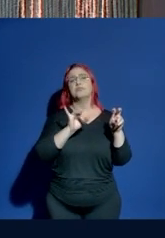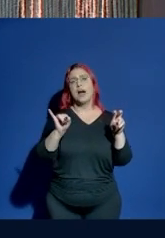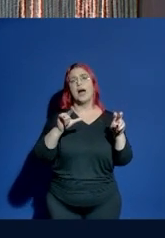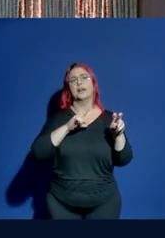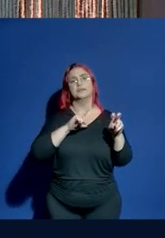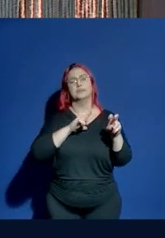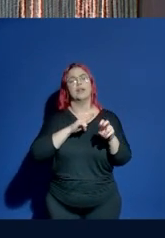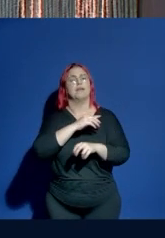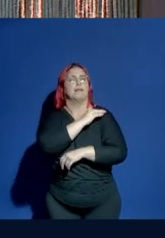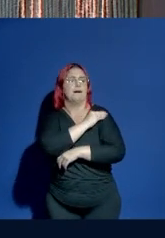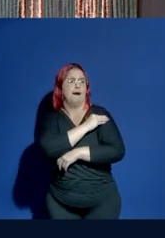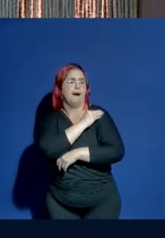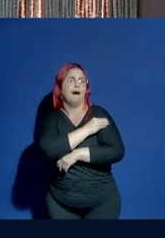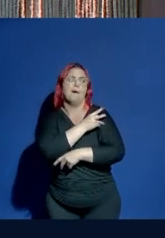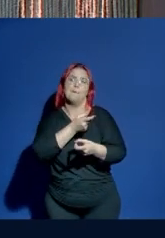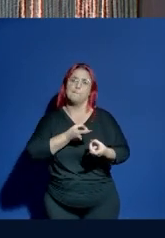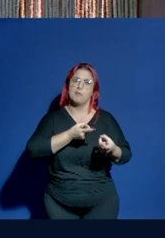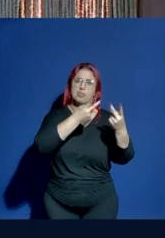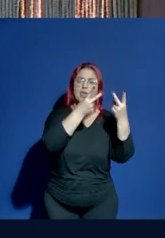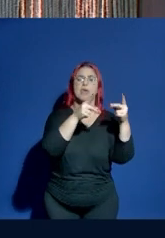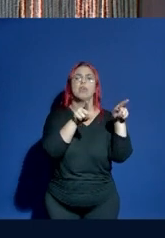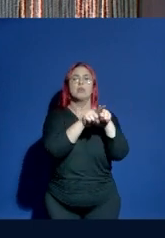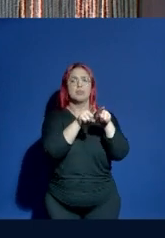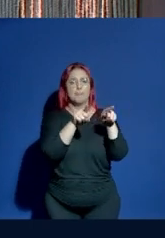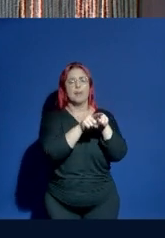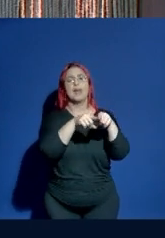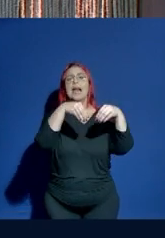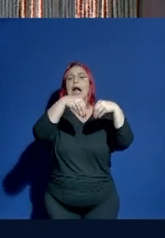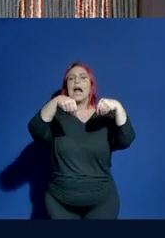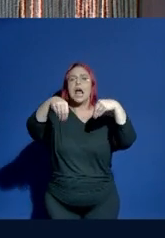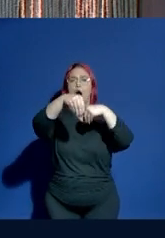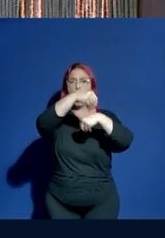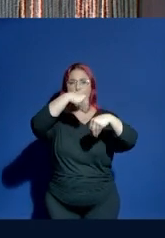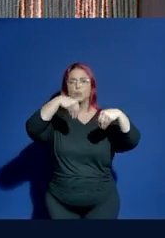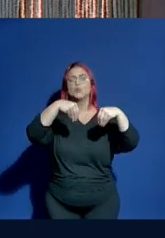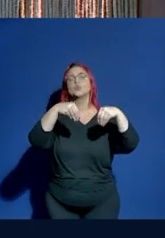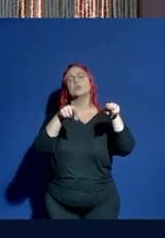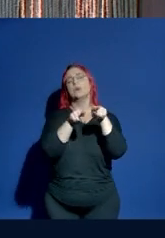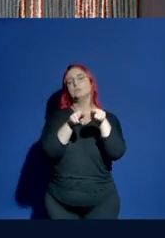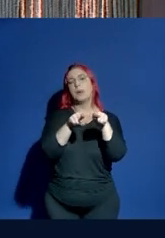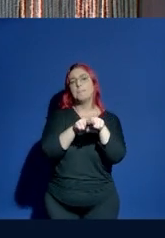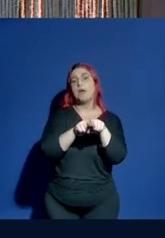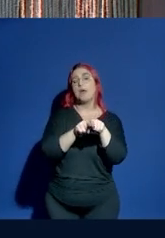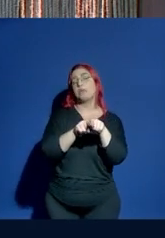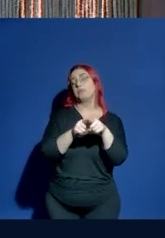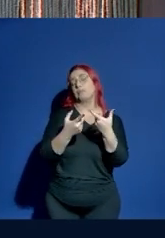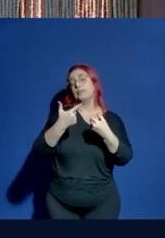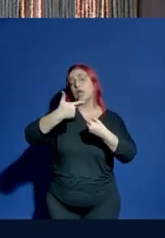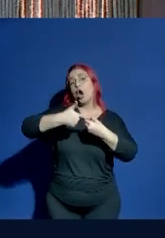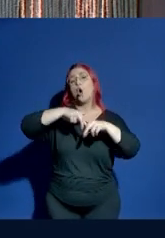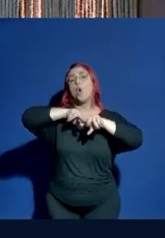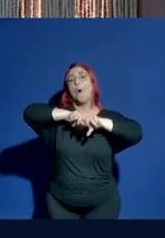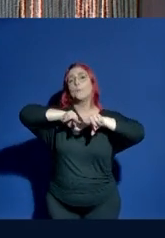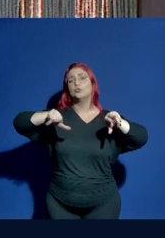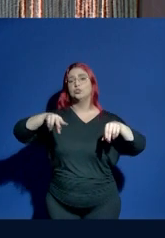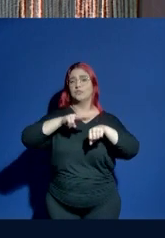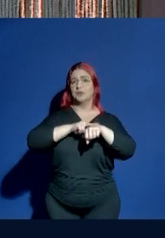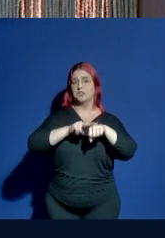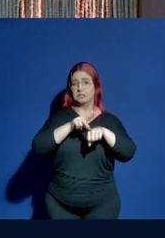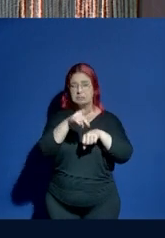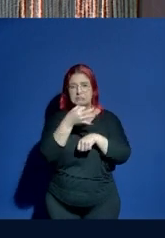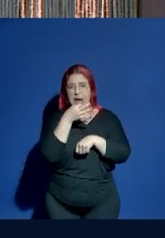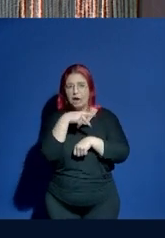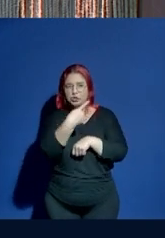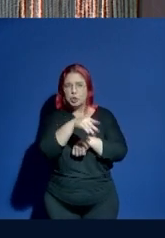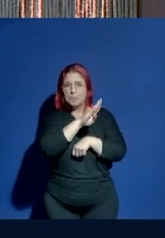de etanol, dos próprios grãos para fazer biodiesel, de outros combustíveis verdes. Você acha que a gente já está preparado em termos de